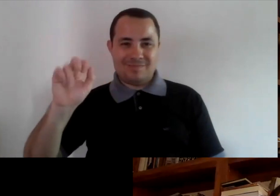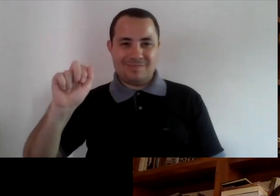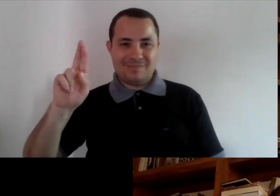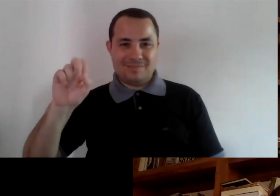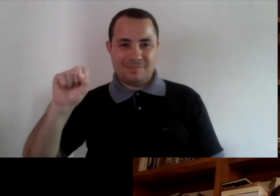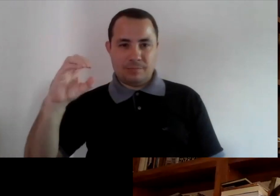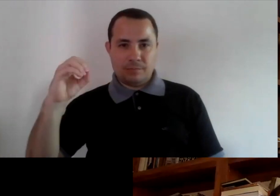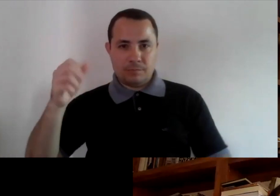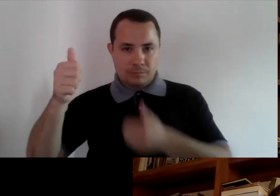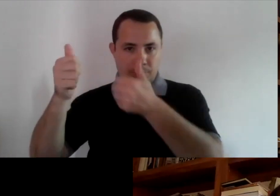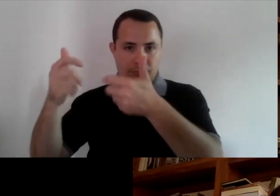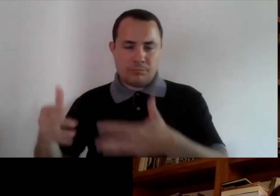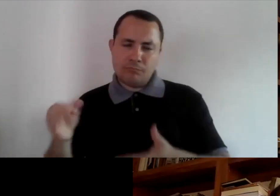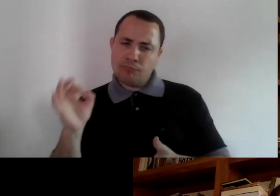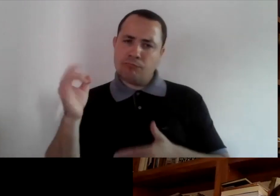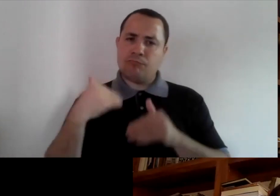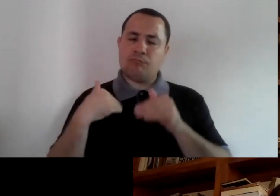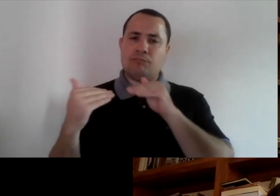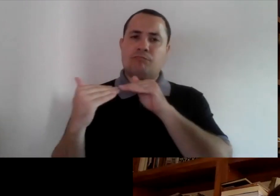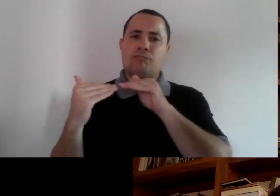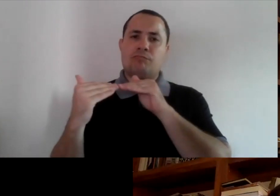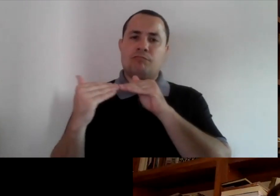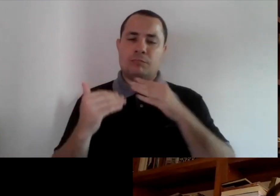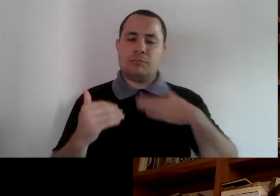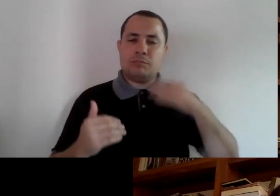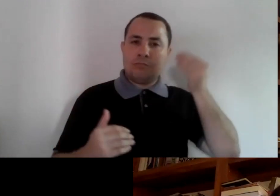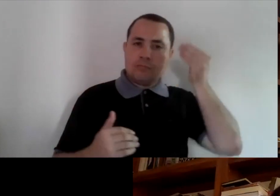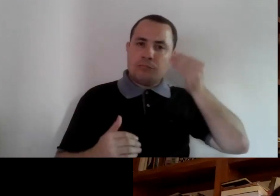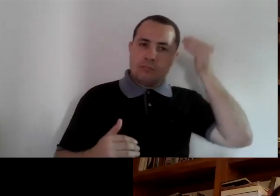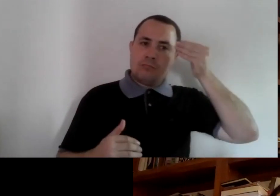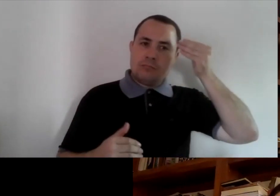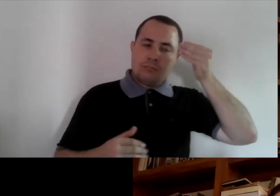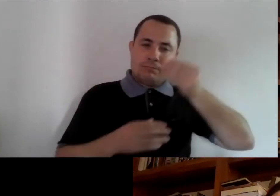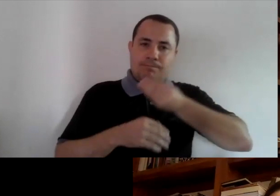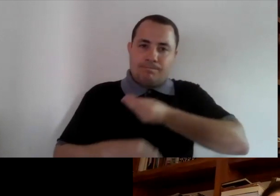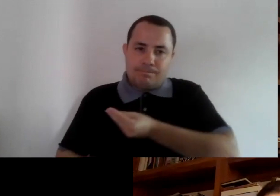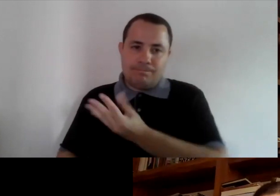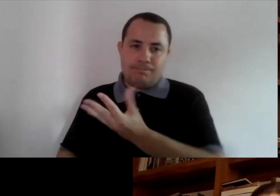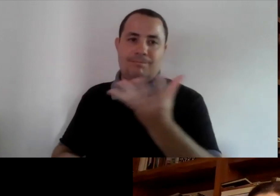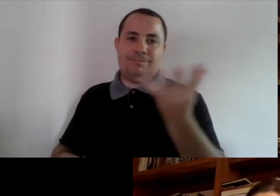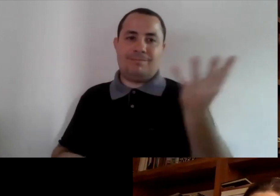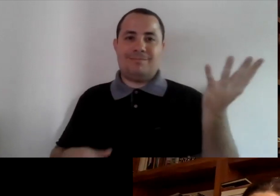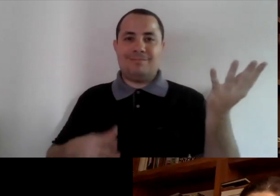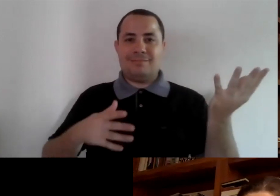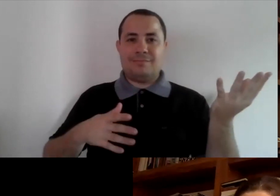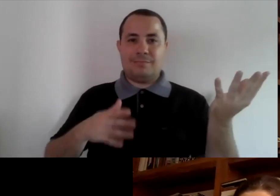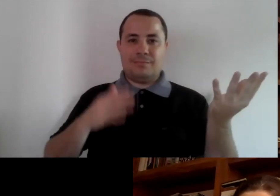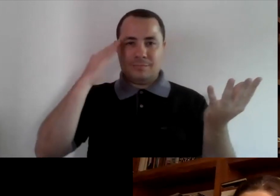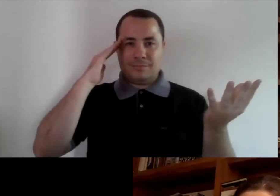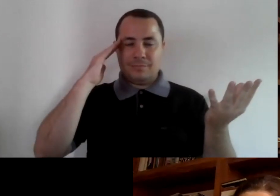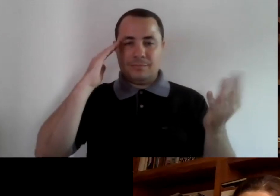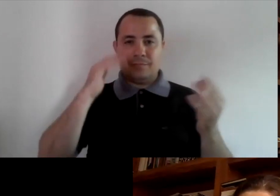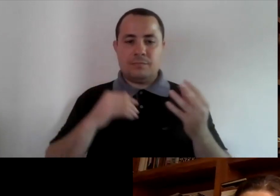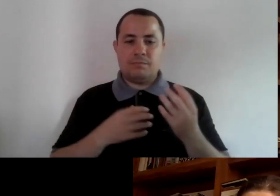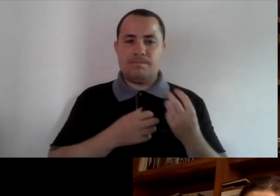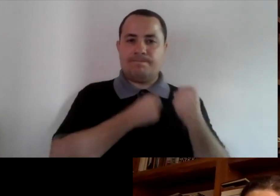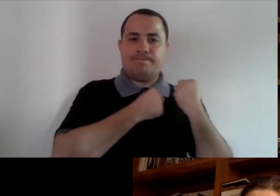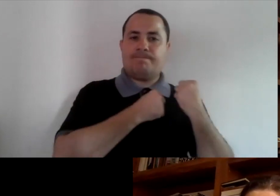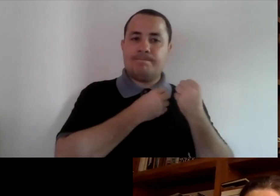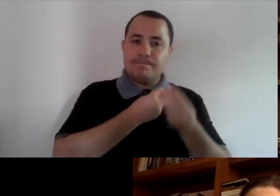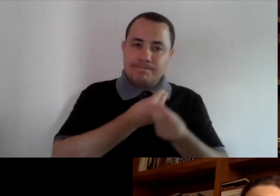um pouco as nossas experiências, que são experiências particulares, né? E eu, assim, minha ideia também é falar um